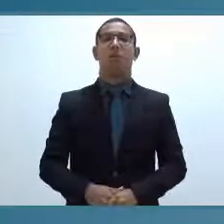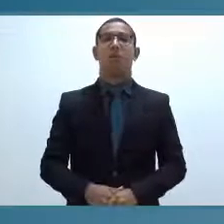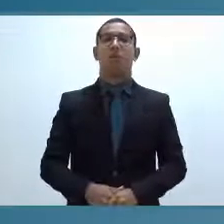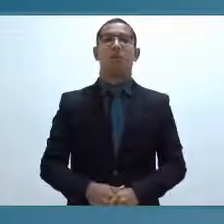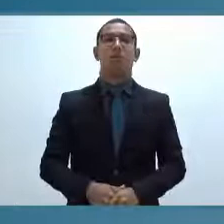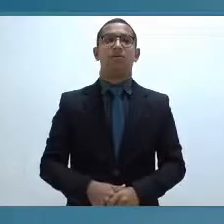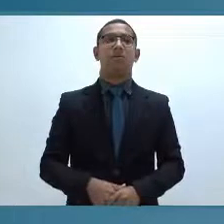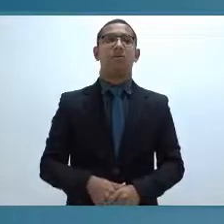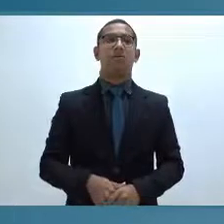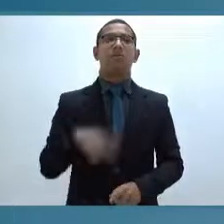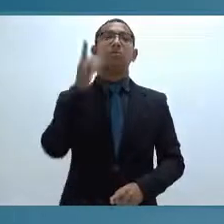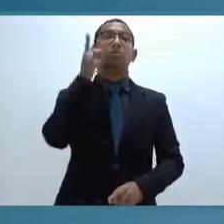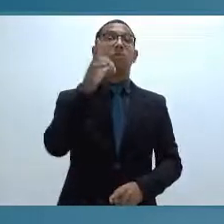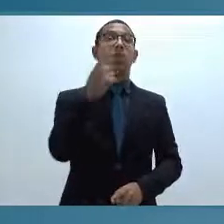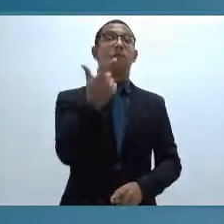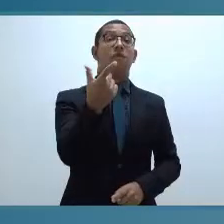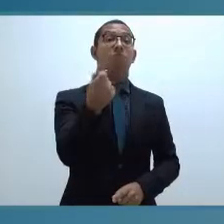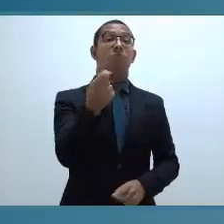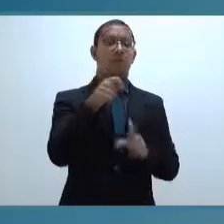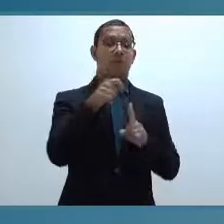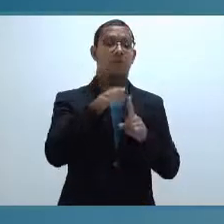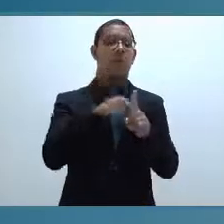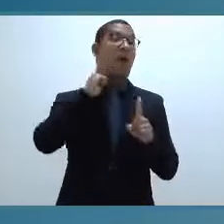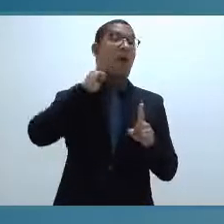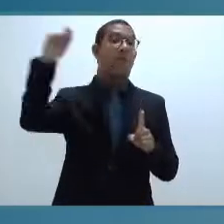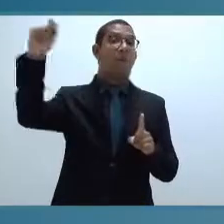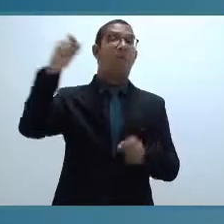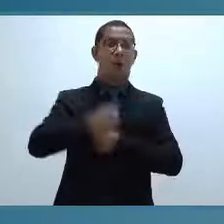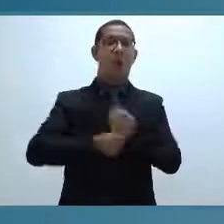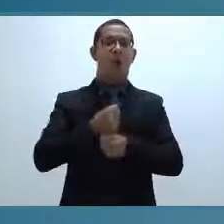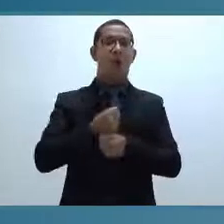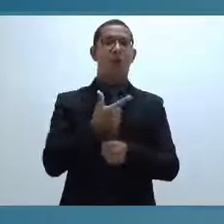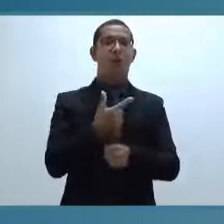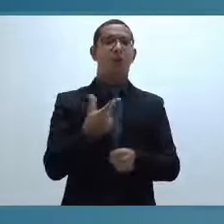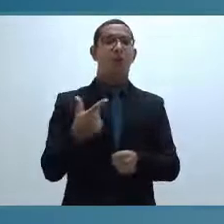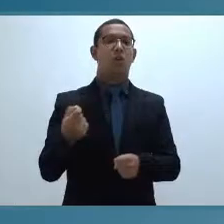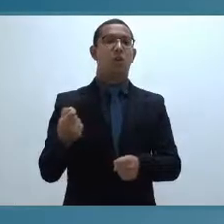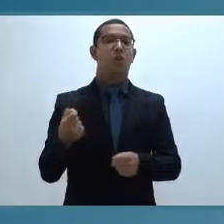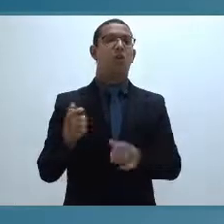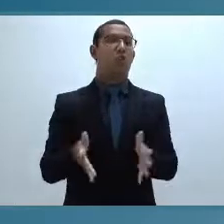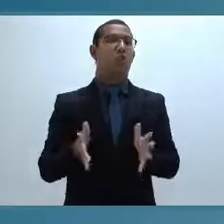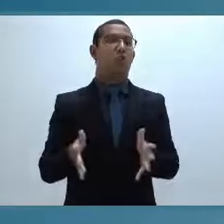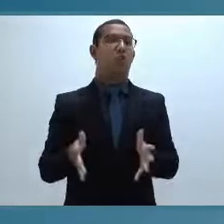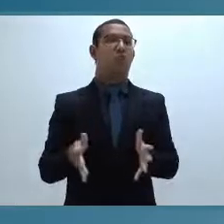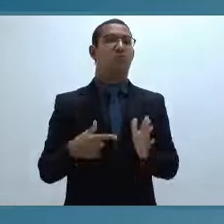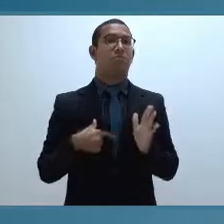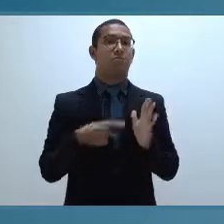No dia 20 de abril deste ano, nós apreciamos 4 requerimentos. E